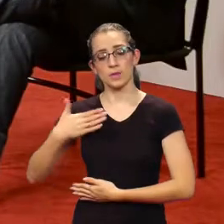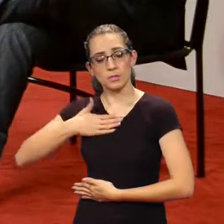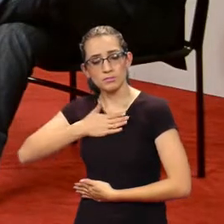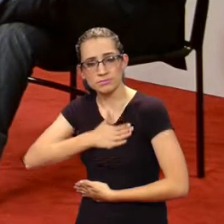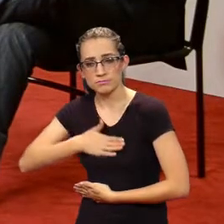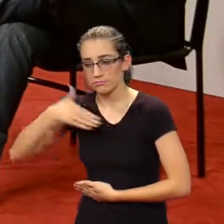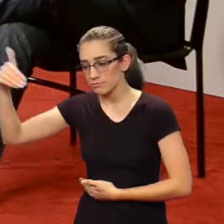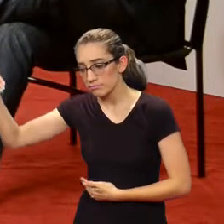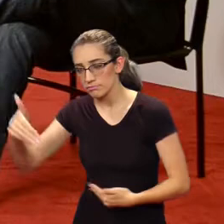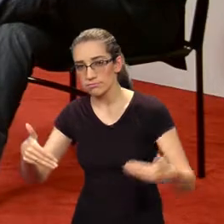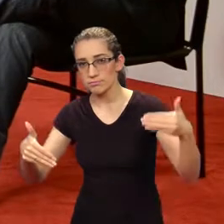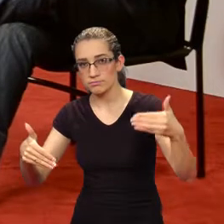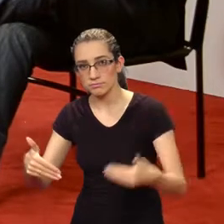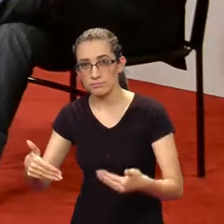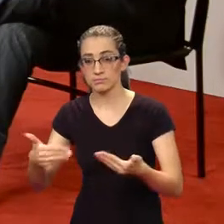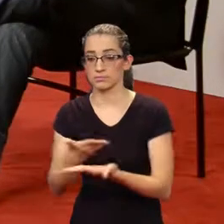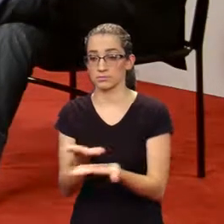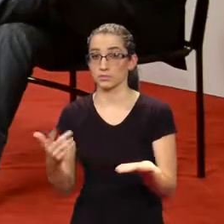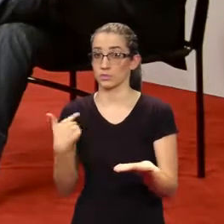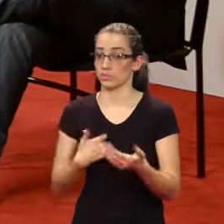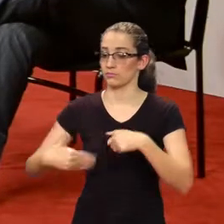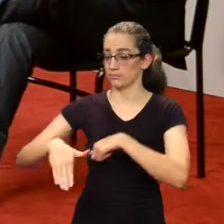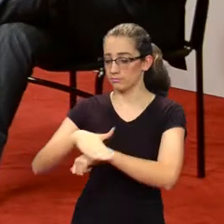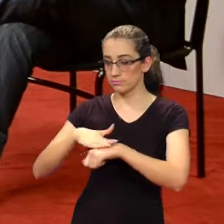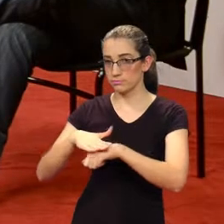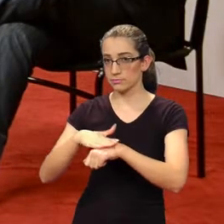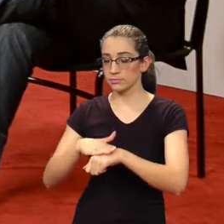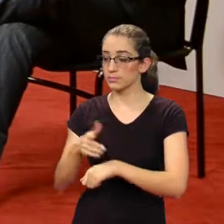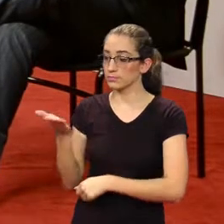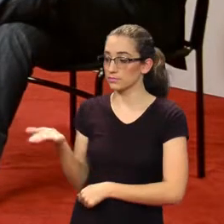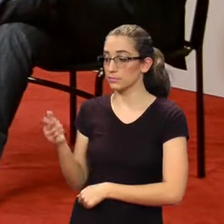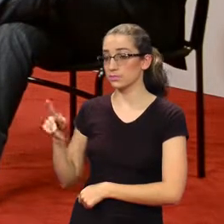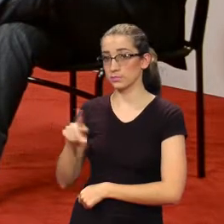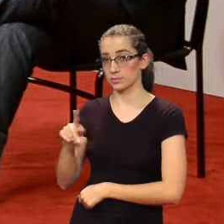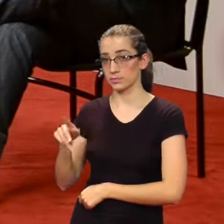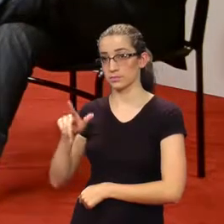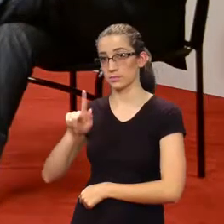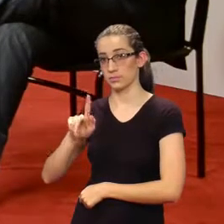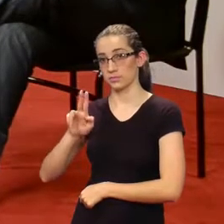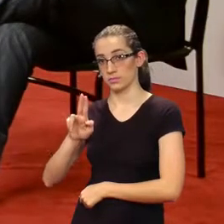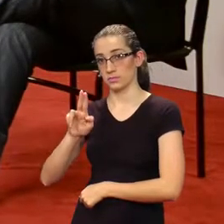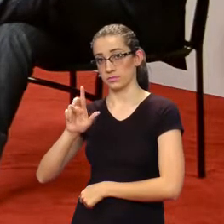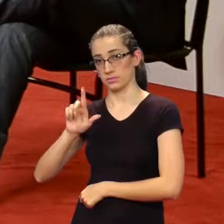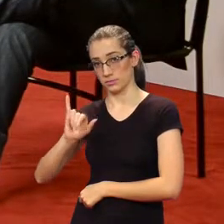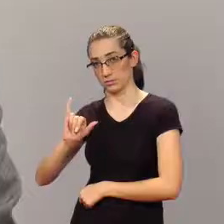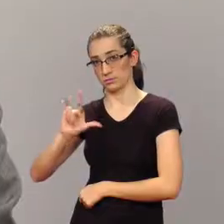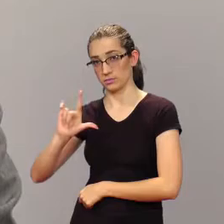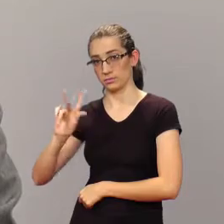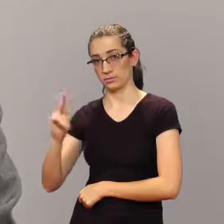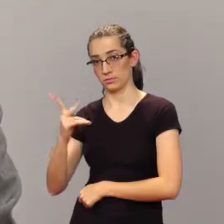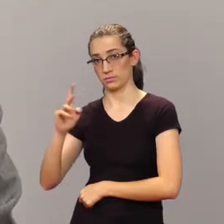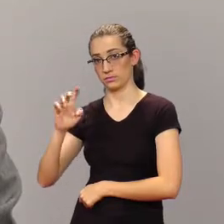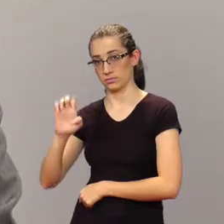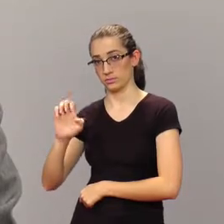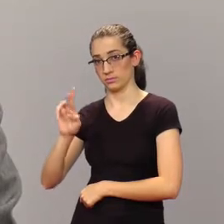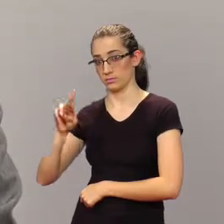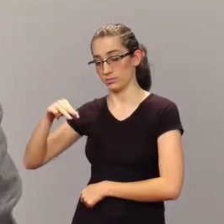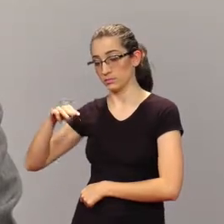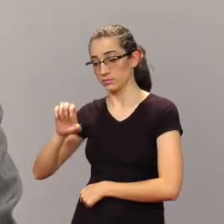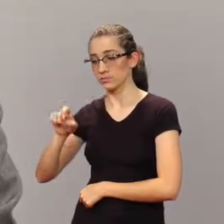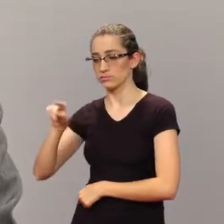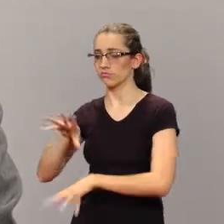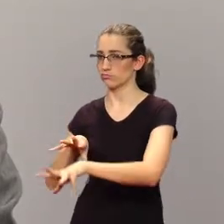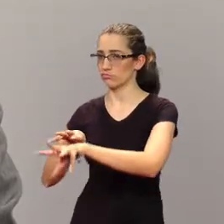Eu tenho o prazer de receber aqui para essa conversa professor Guilherme Anzilheiro Arossi.